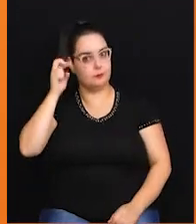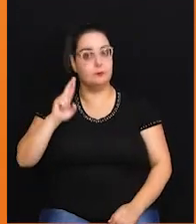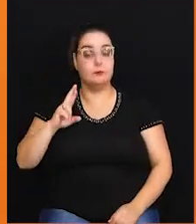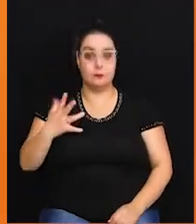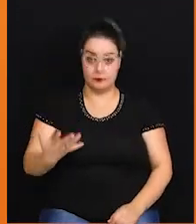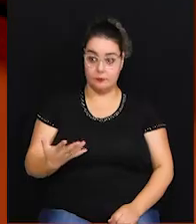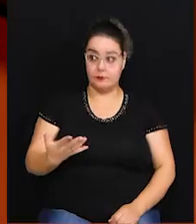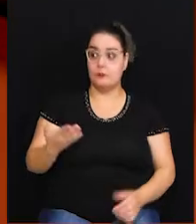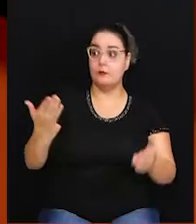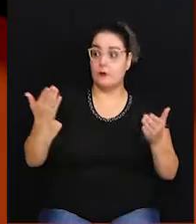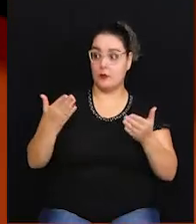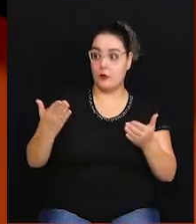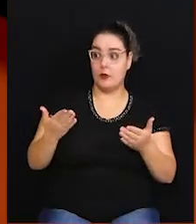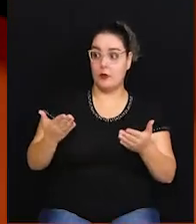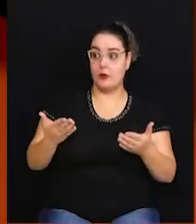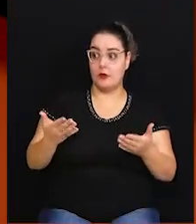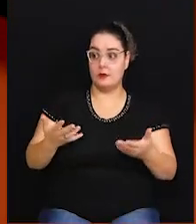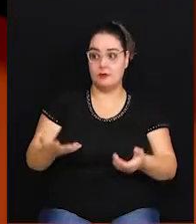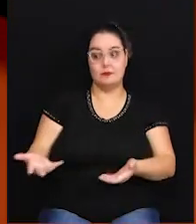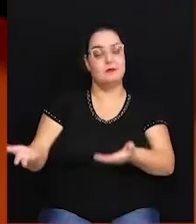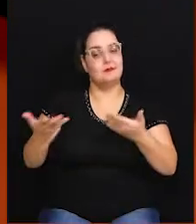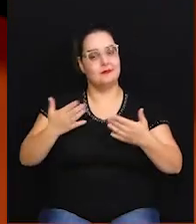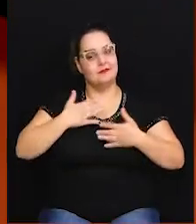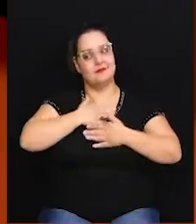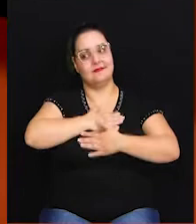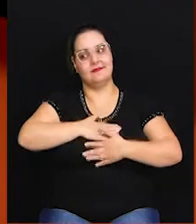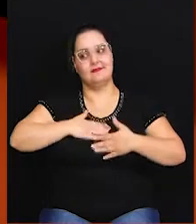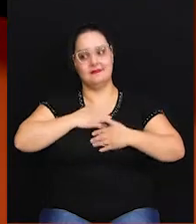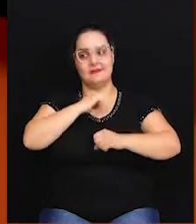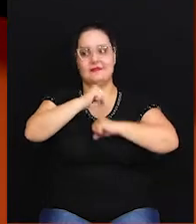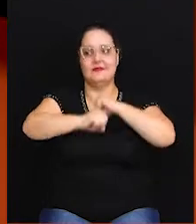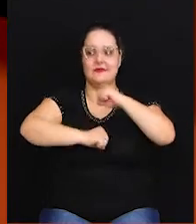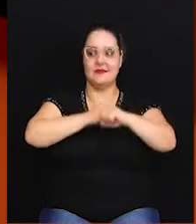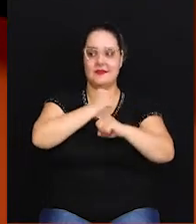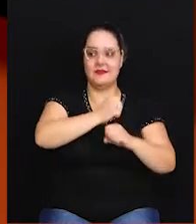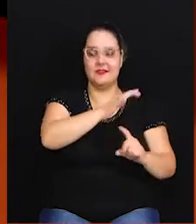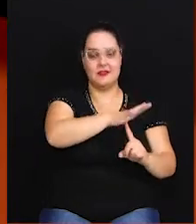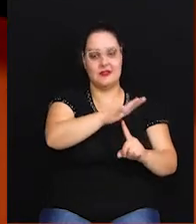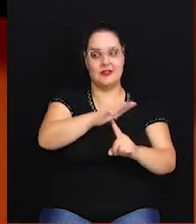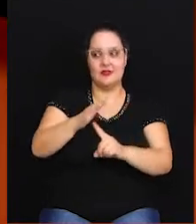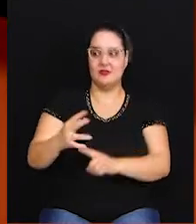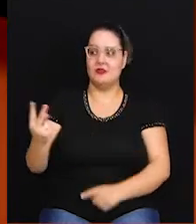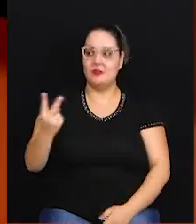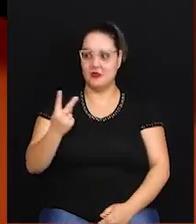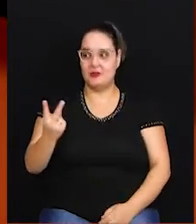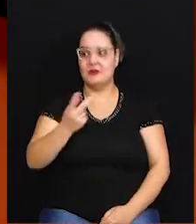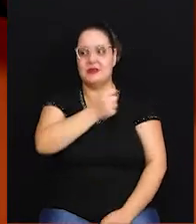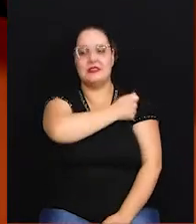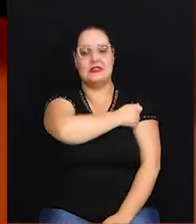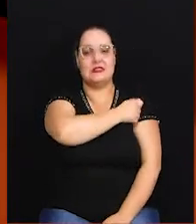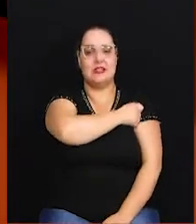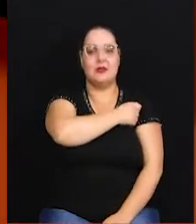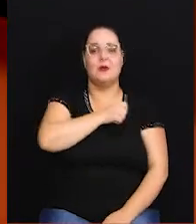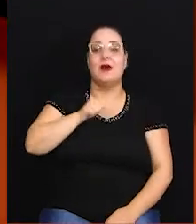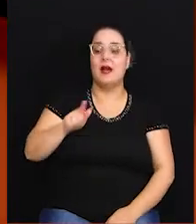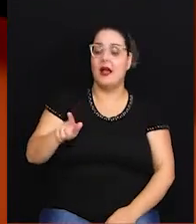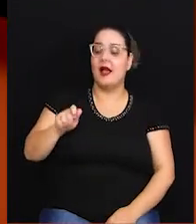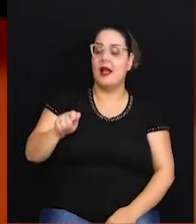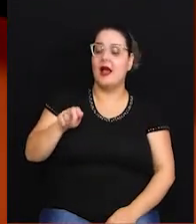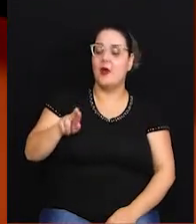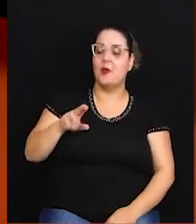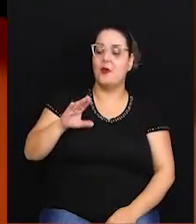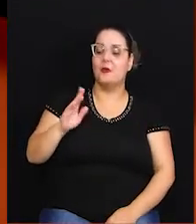soluções. Hoje a gente traz aqui com muito prazer, no Giro Ambiental, duas alunas gaúchas que